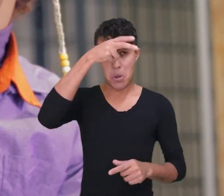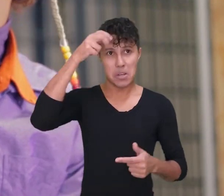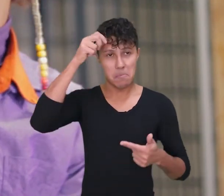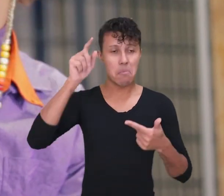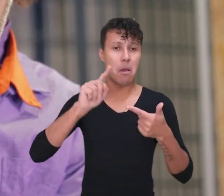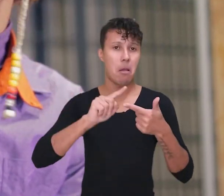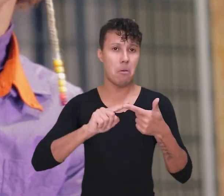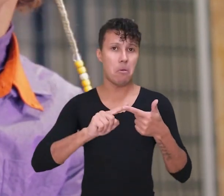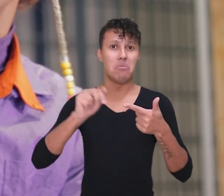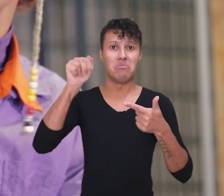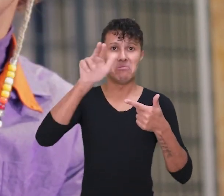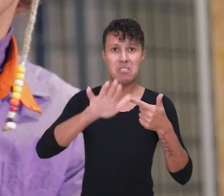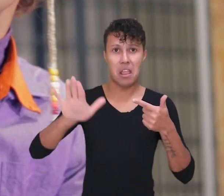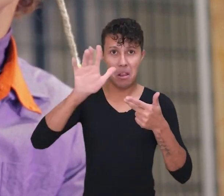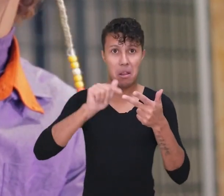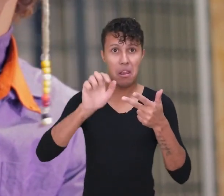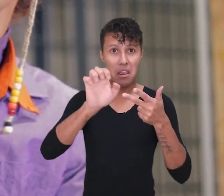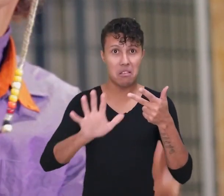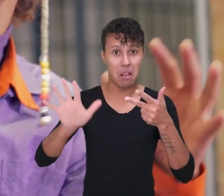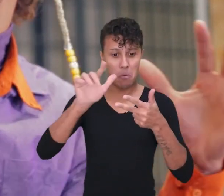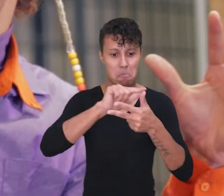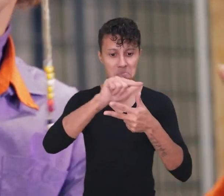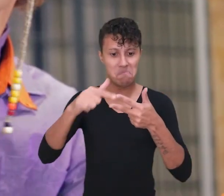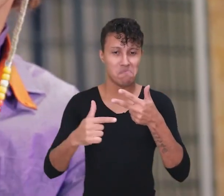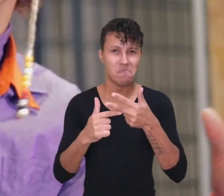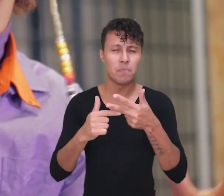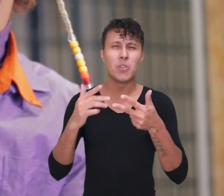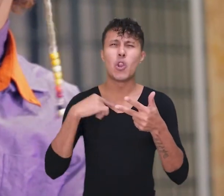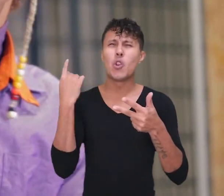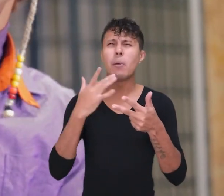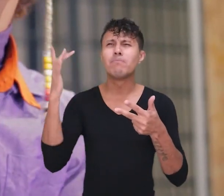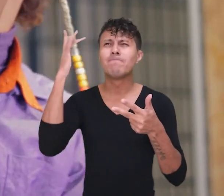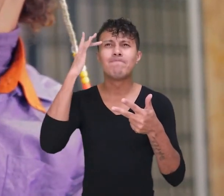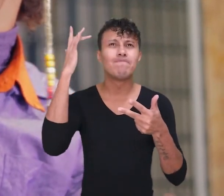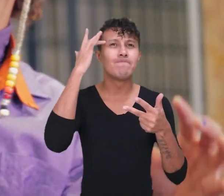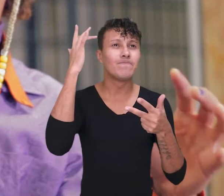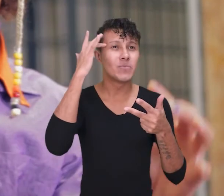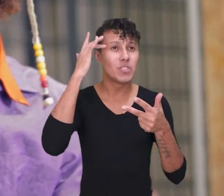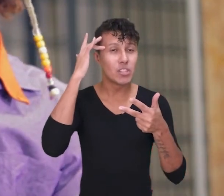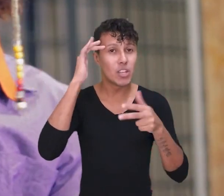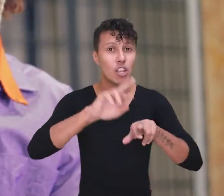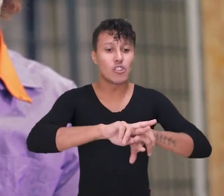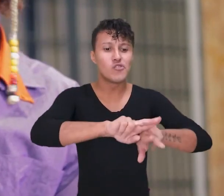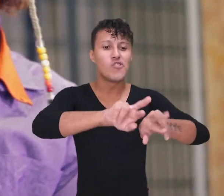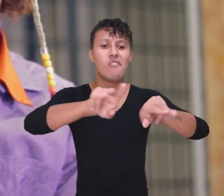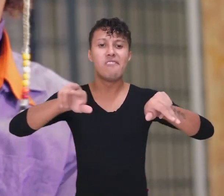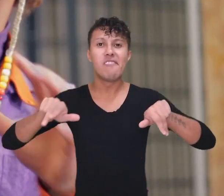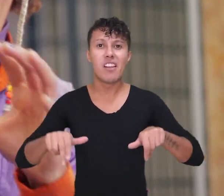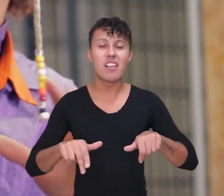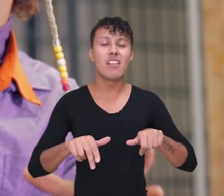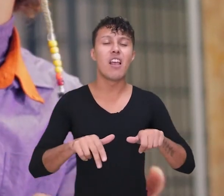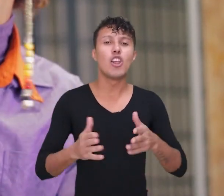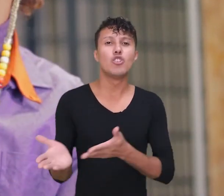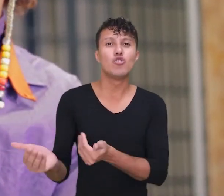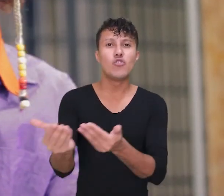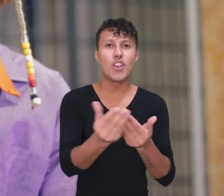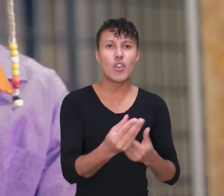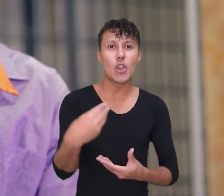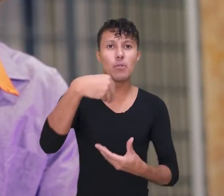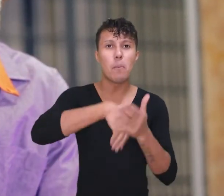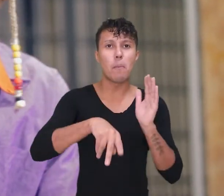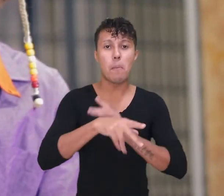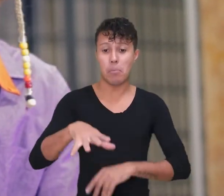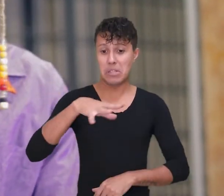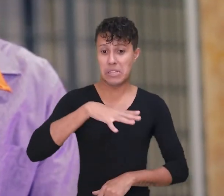mas nacional, estadual, a gente vai tendo noção das diversas juventudes de Guarulhos, de como que está cada